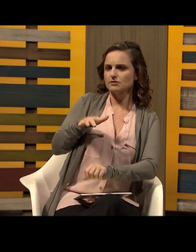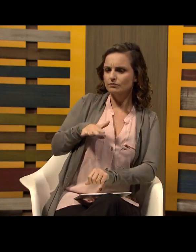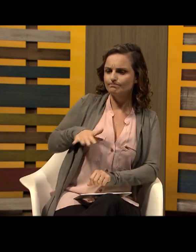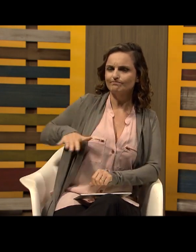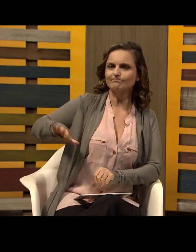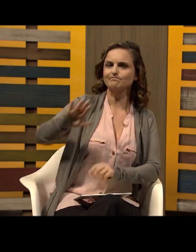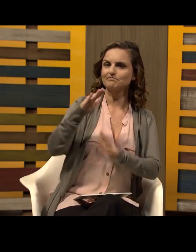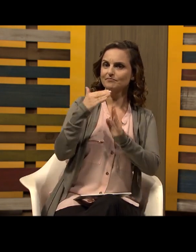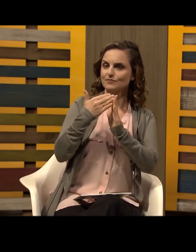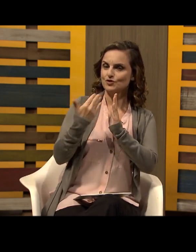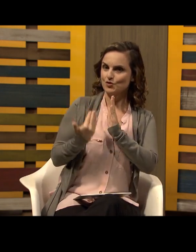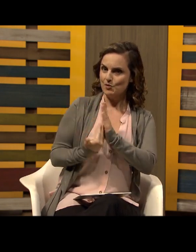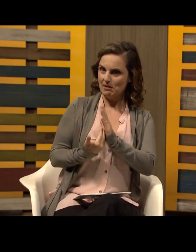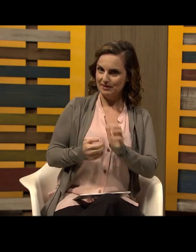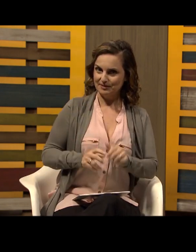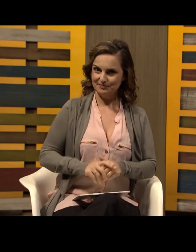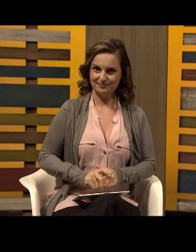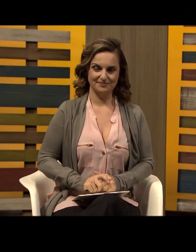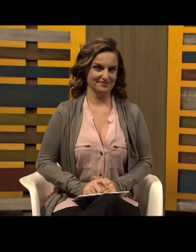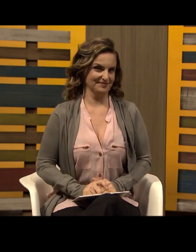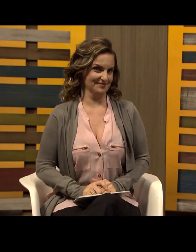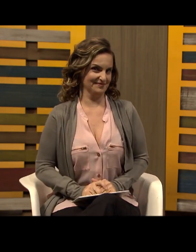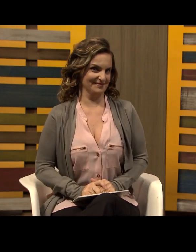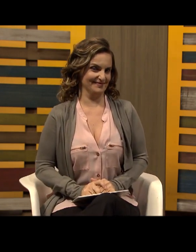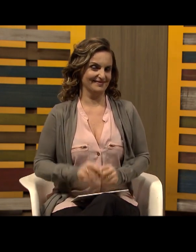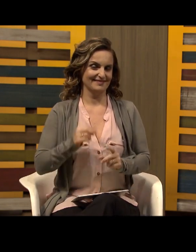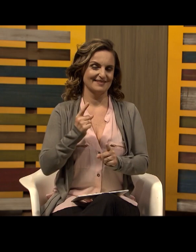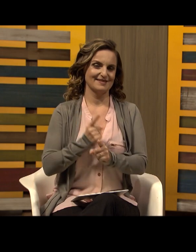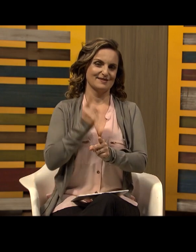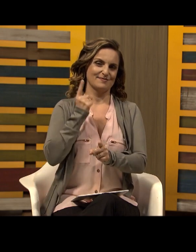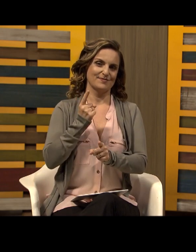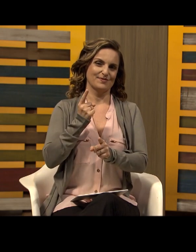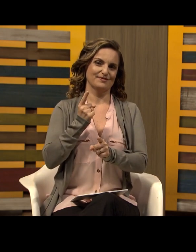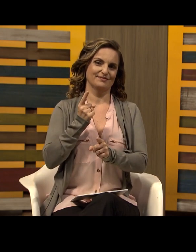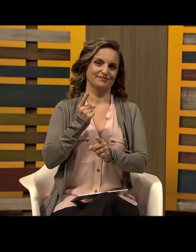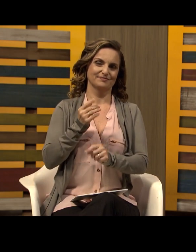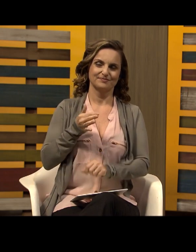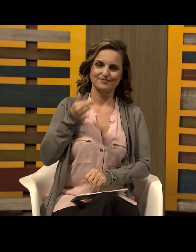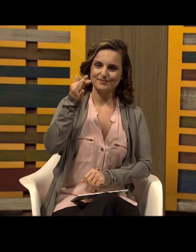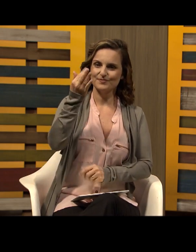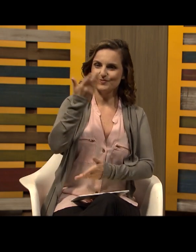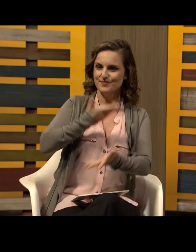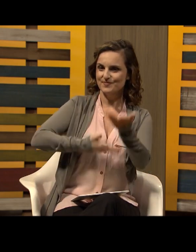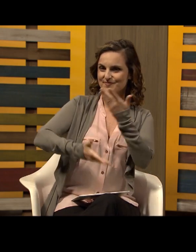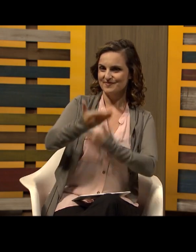pauta sobre o incentivo à formação dentro do contexto escolar?